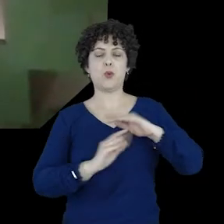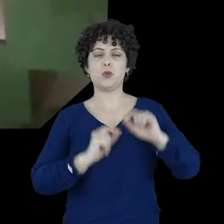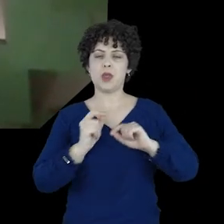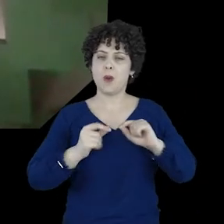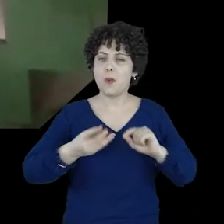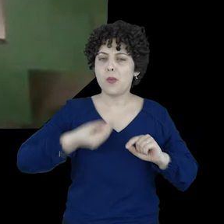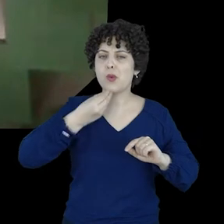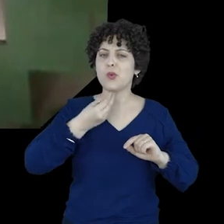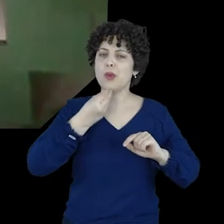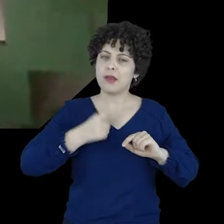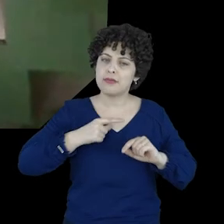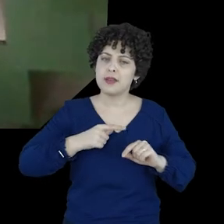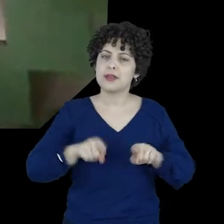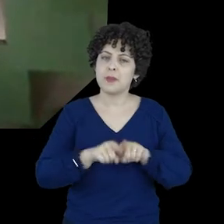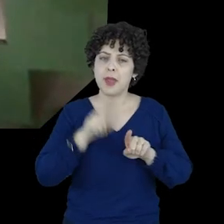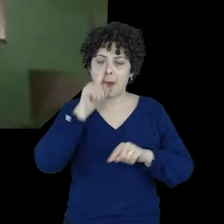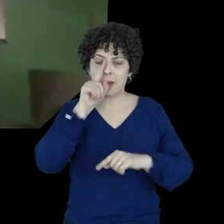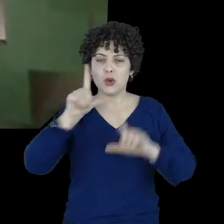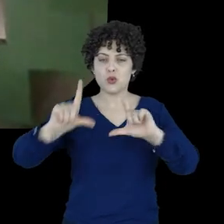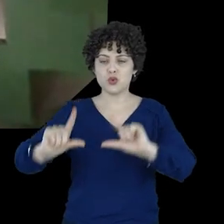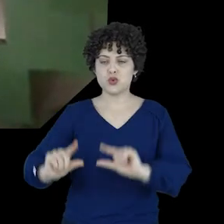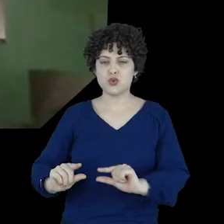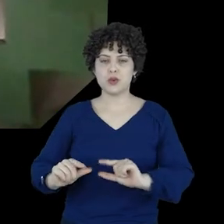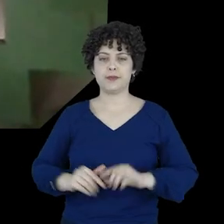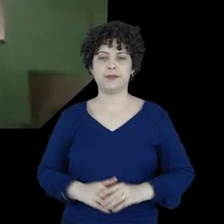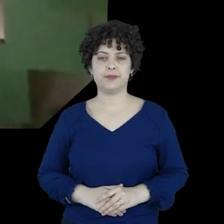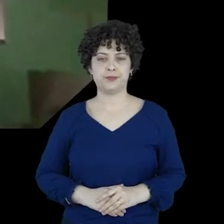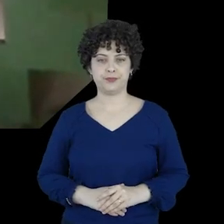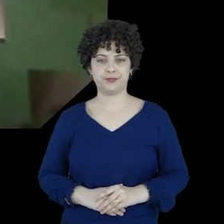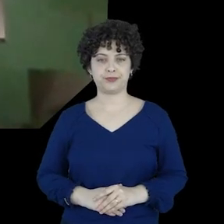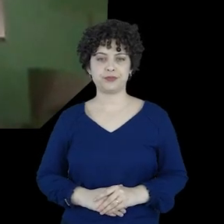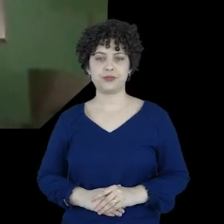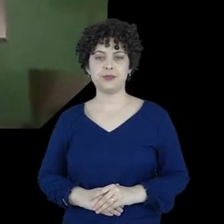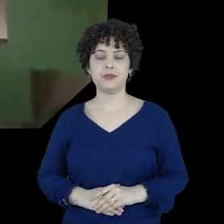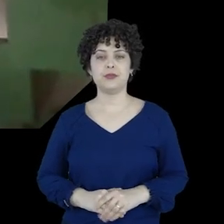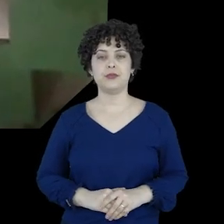as oportunidades e reduzindo os riscos que eles encontram.